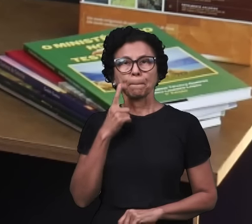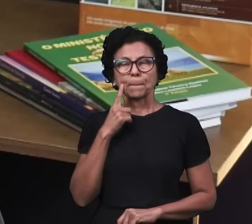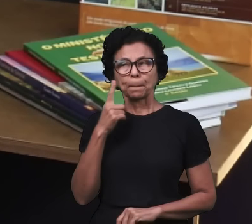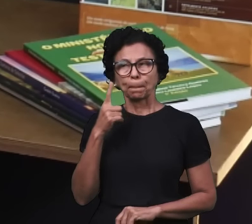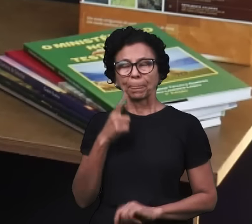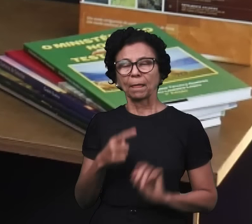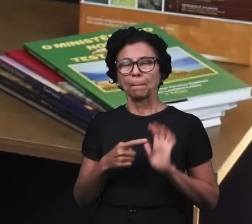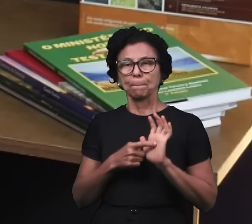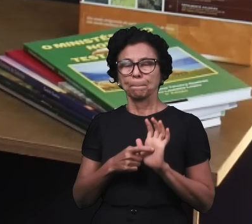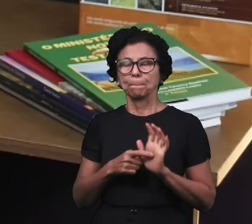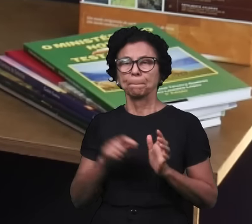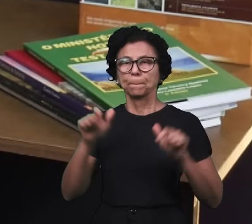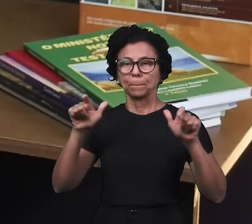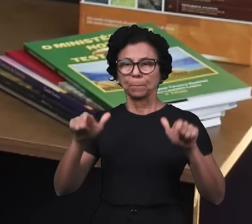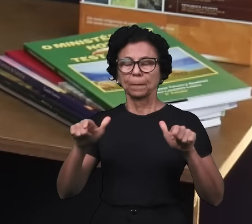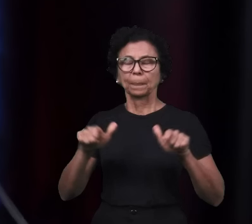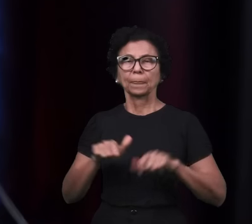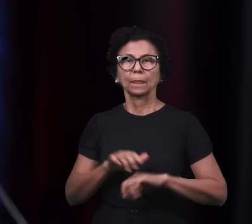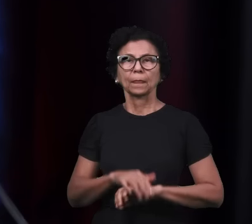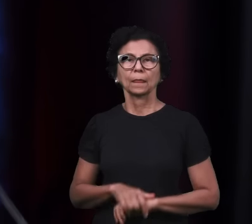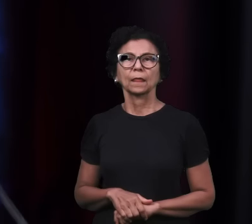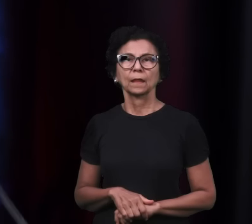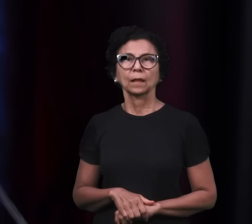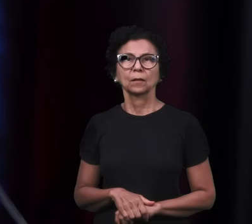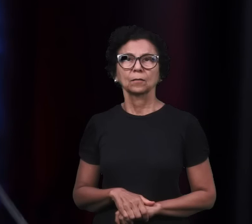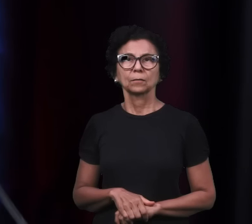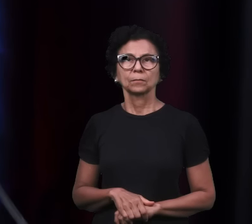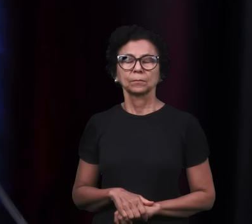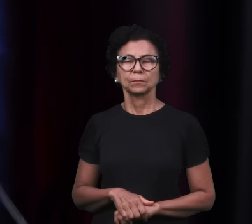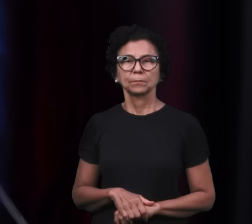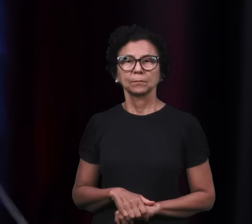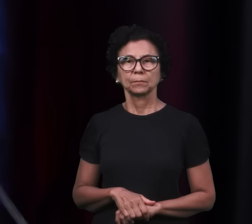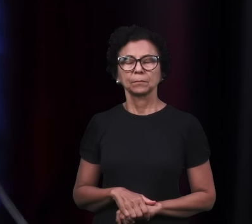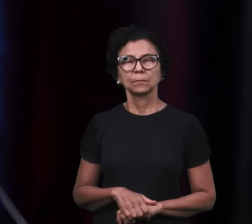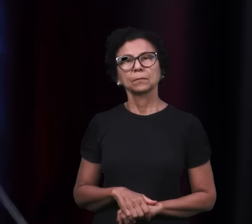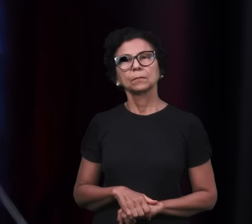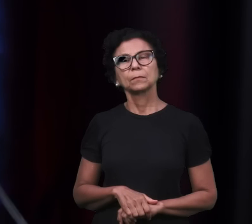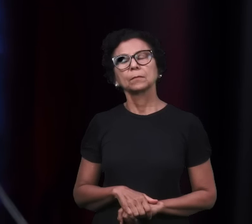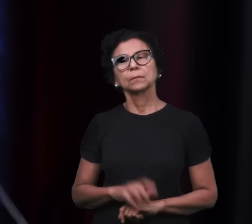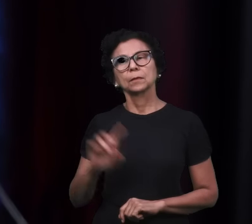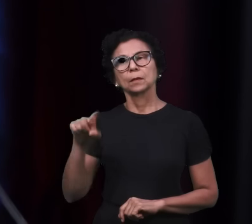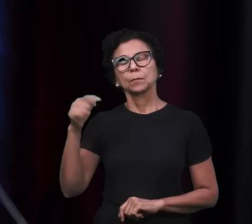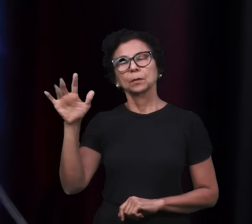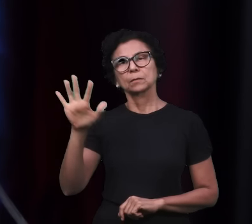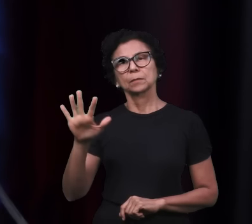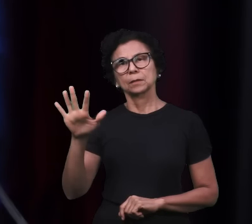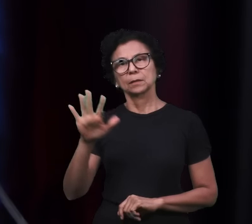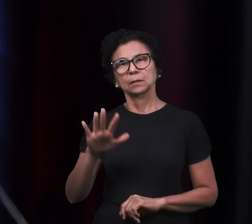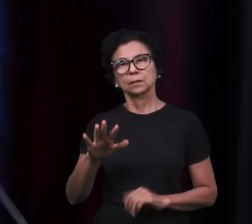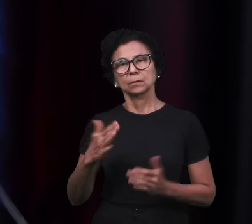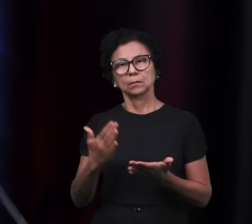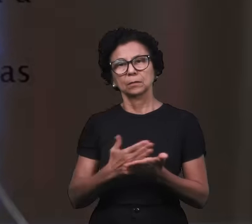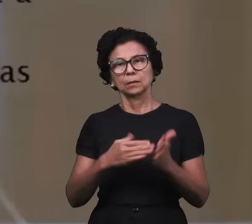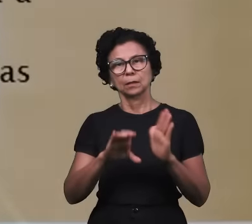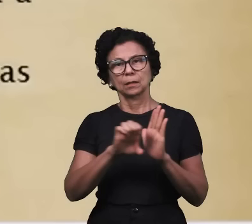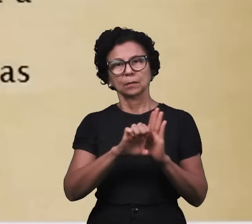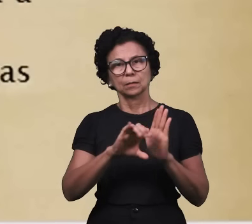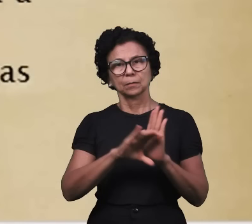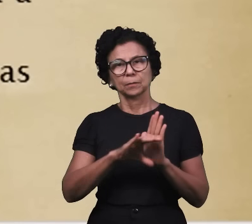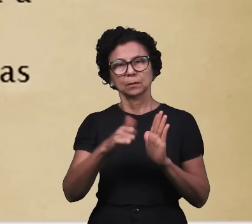Sinai, né? Sim. Gostaria de colocar o próximo quadro, que é o texto de Êxodo 19, do verso 3 ao 6,